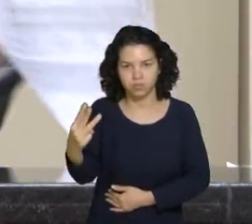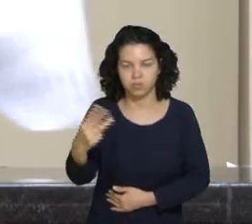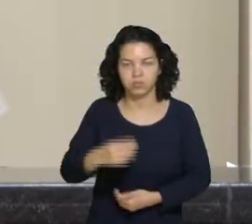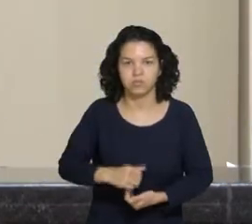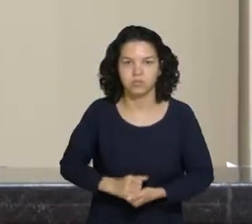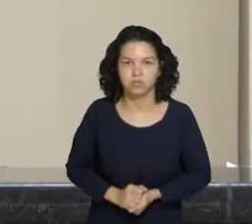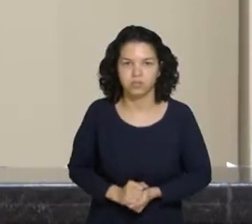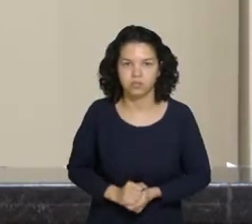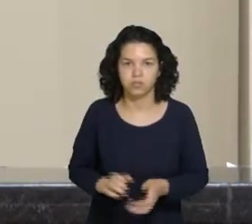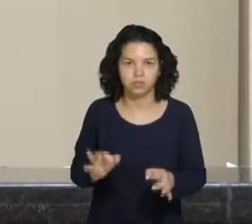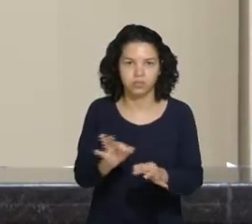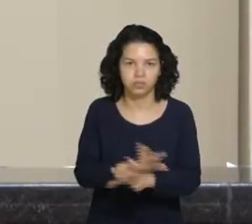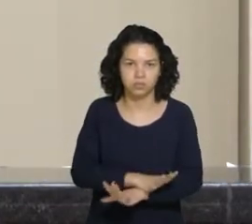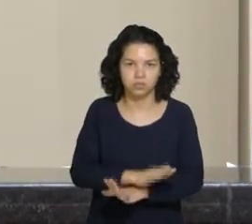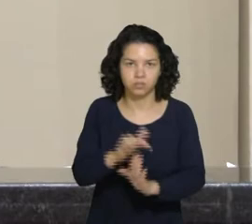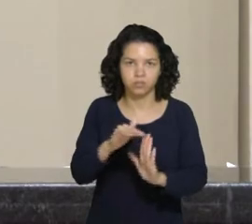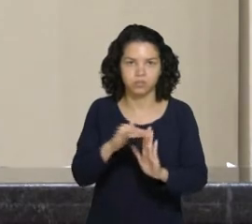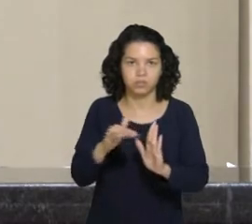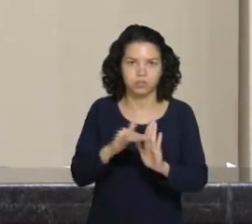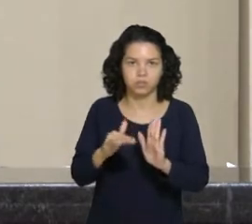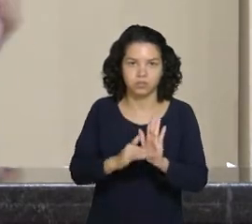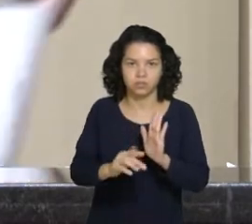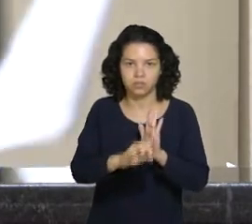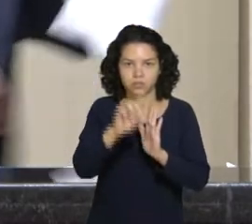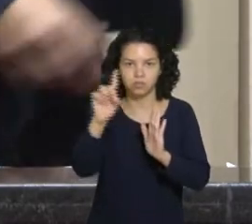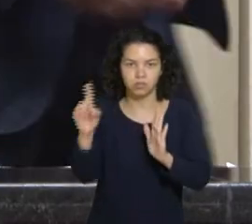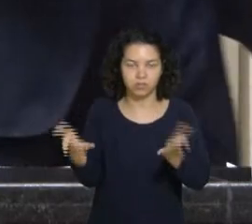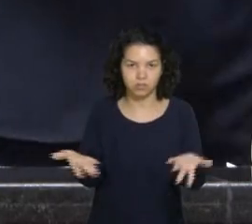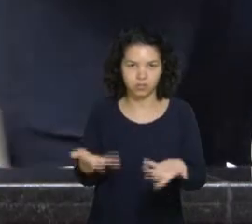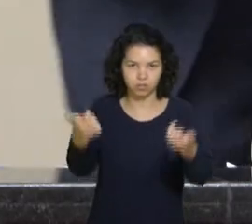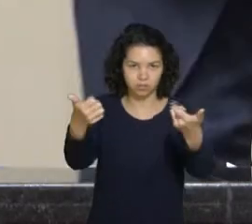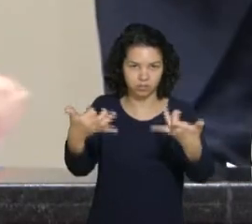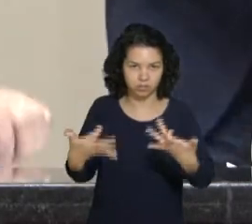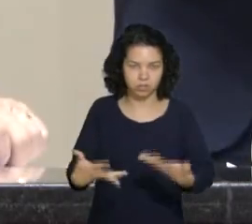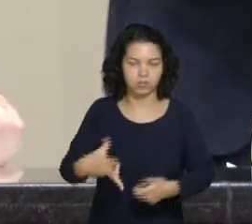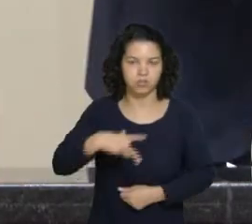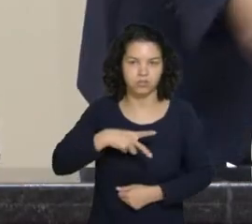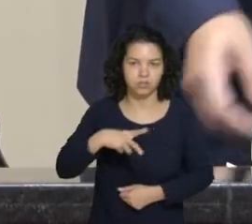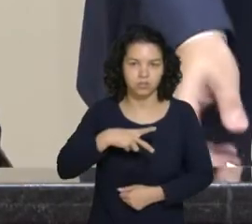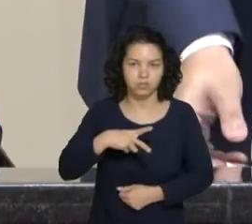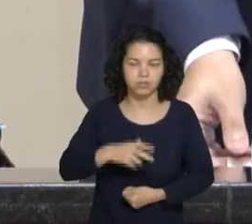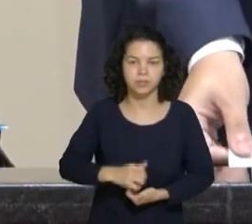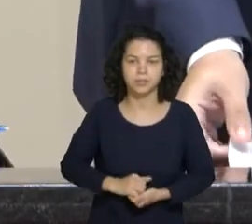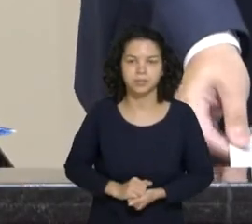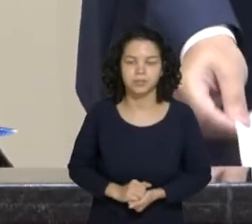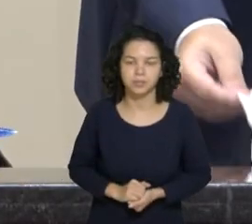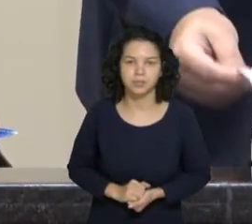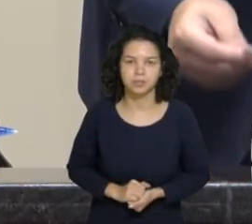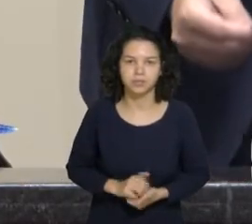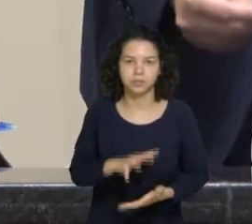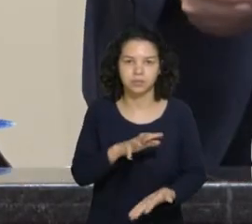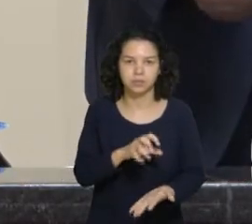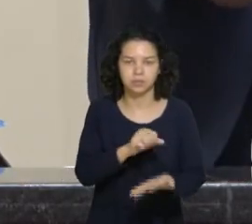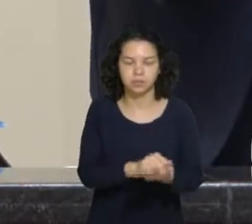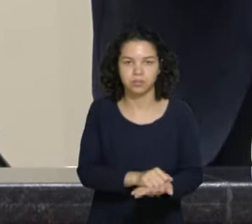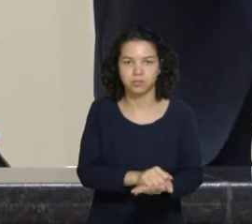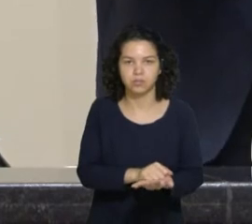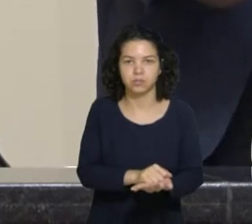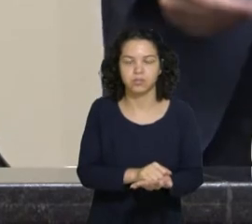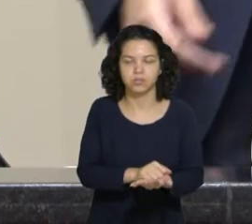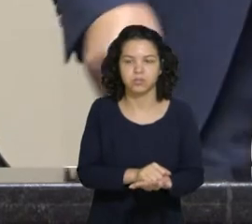a encerrar da Ordem do dia passamos as explicações pessoais escrito para